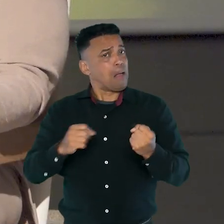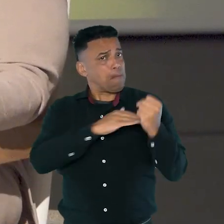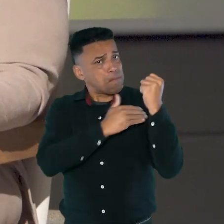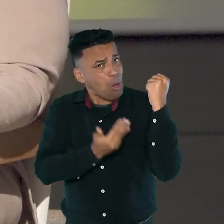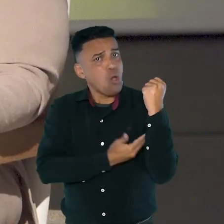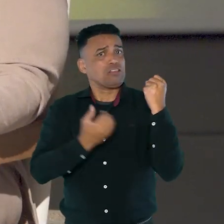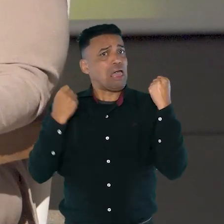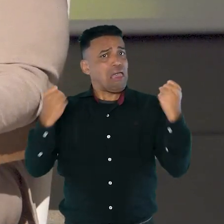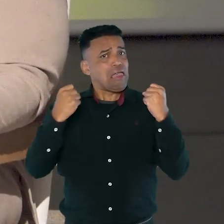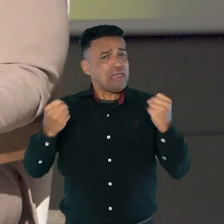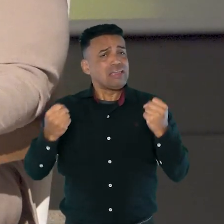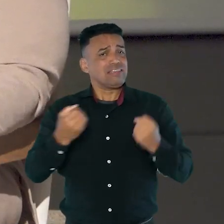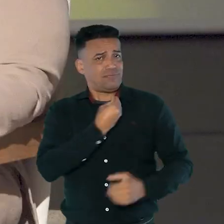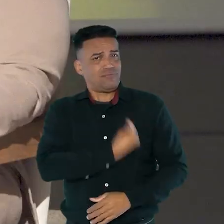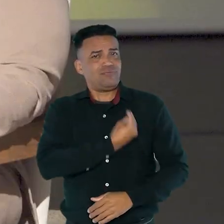vida mesmo, vida pulsante nas periferias.